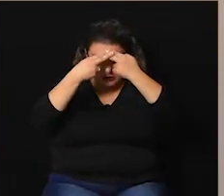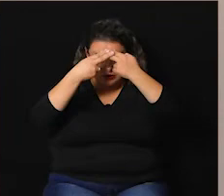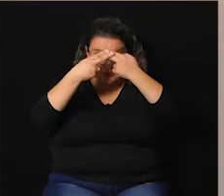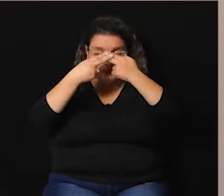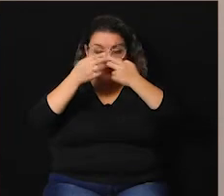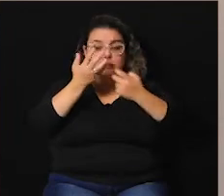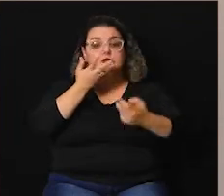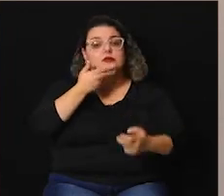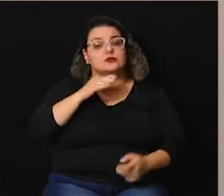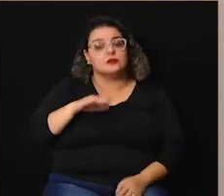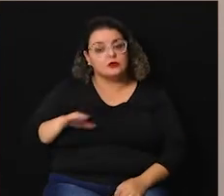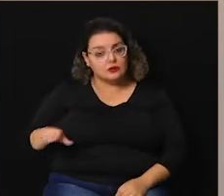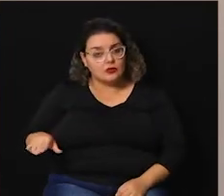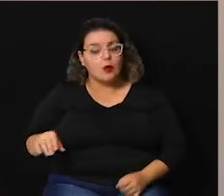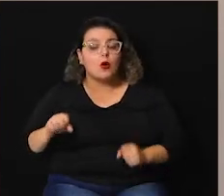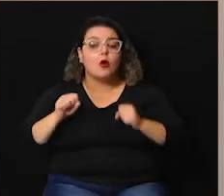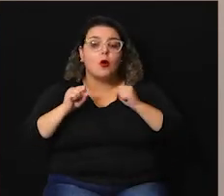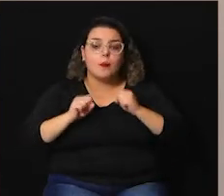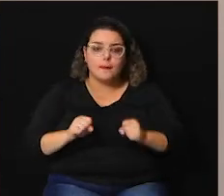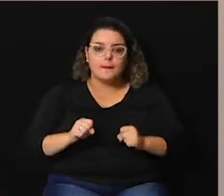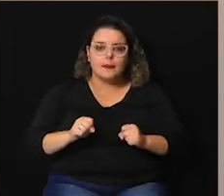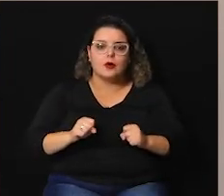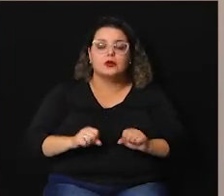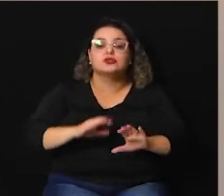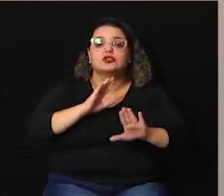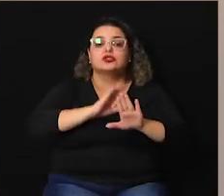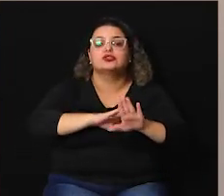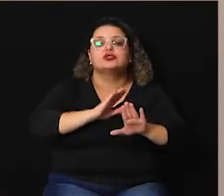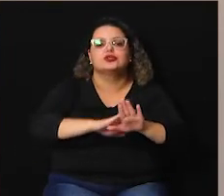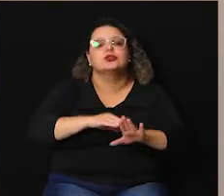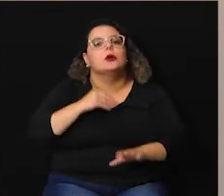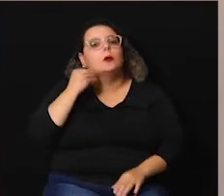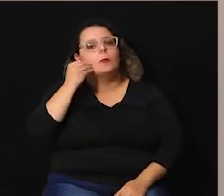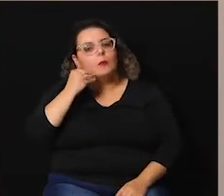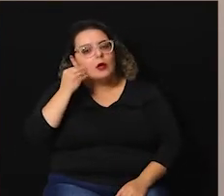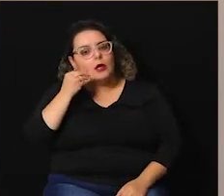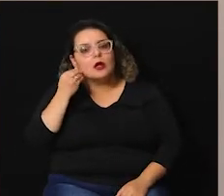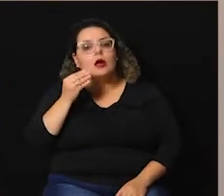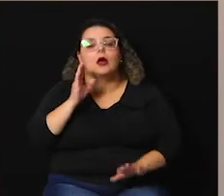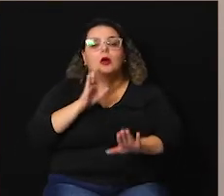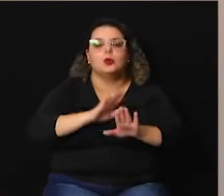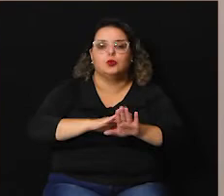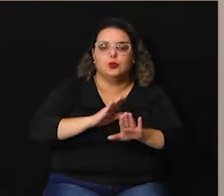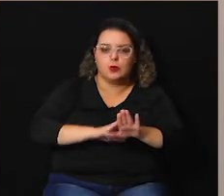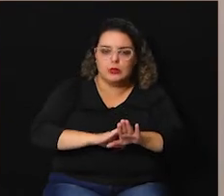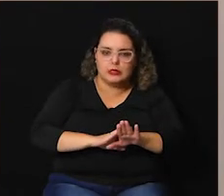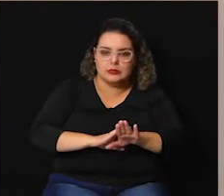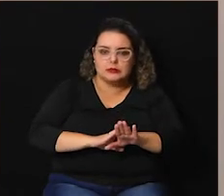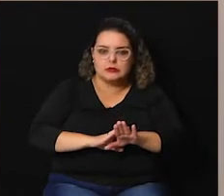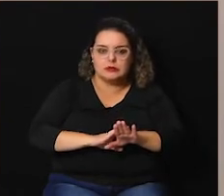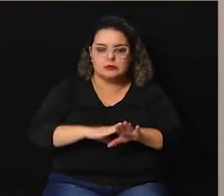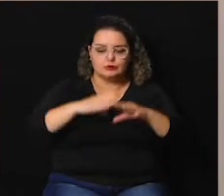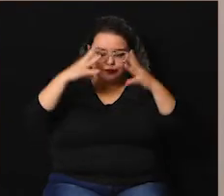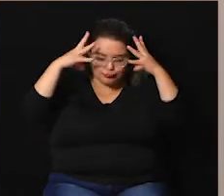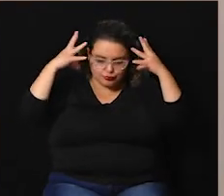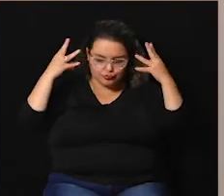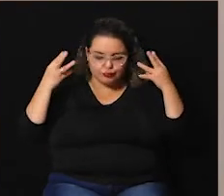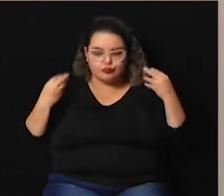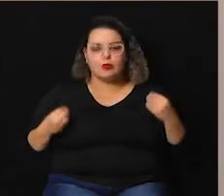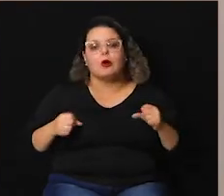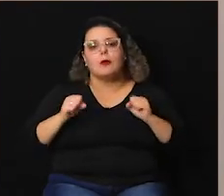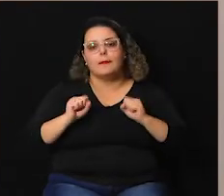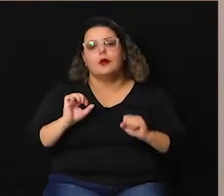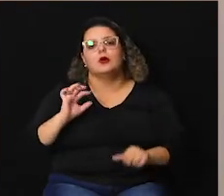na infância, podem ser reativadas por experiências atuais, e a queda de cabelo